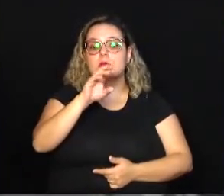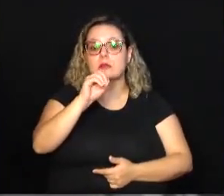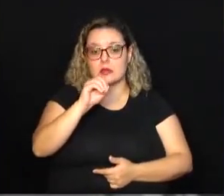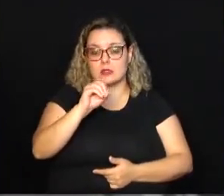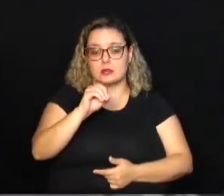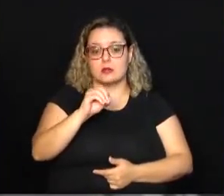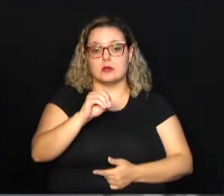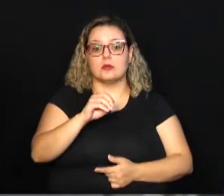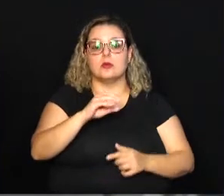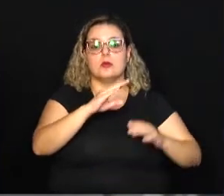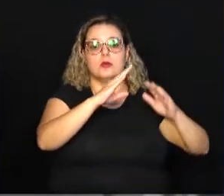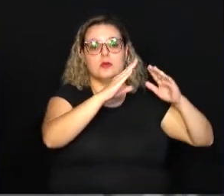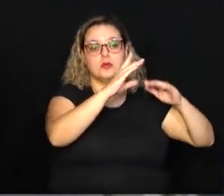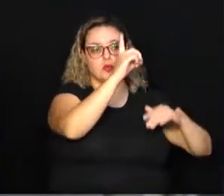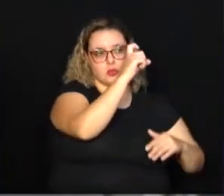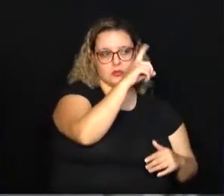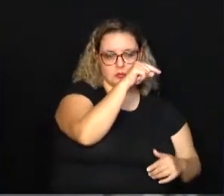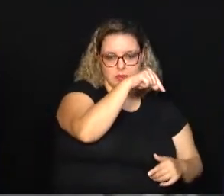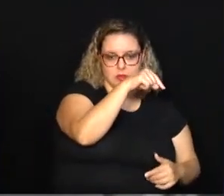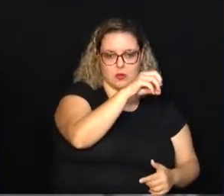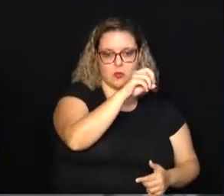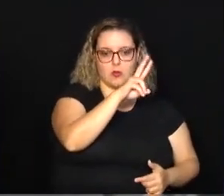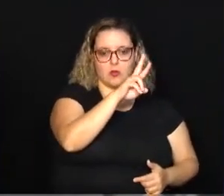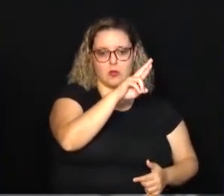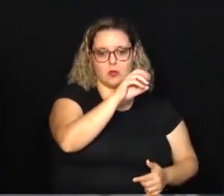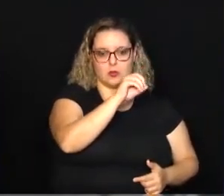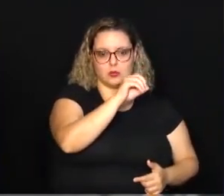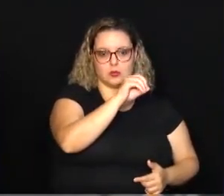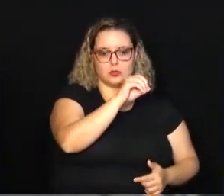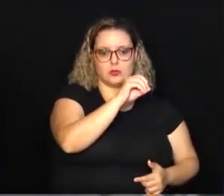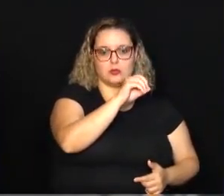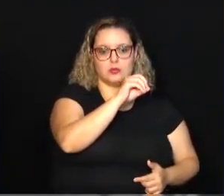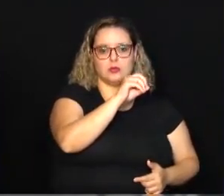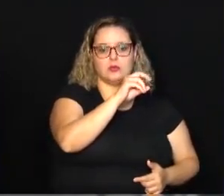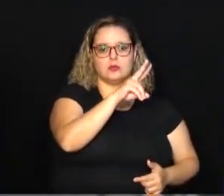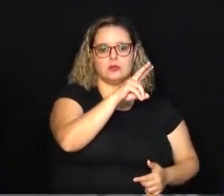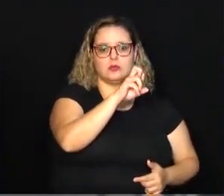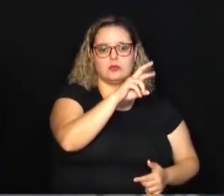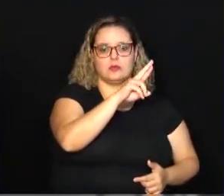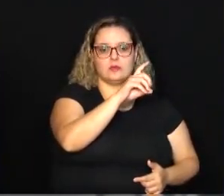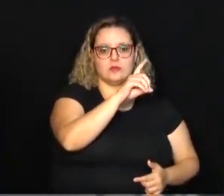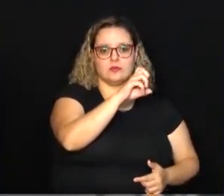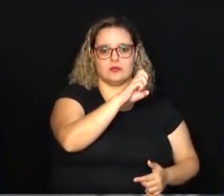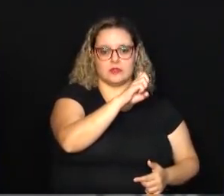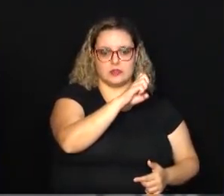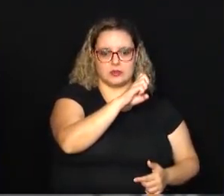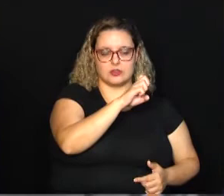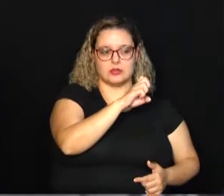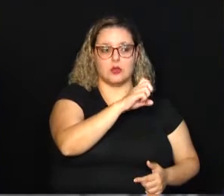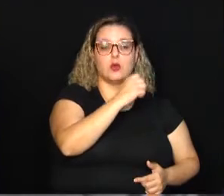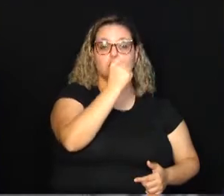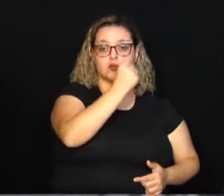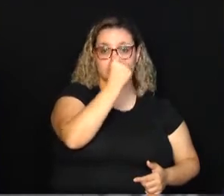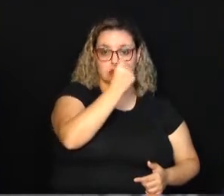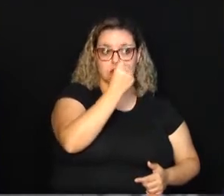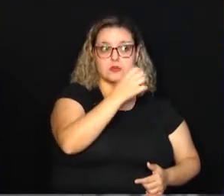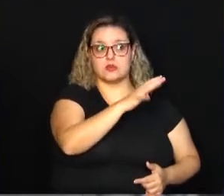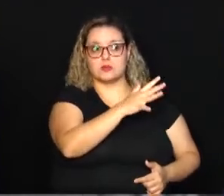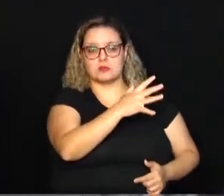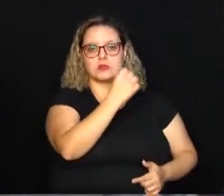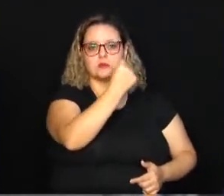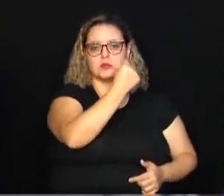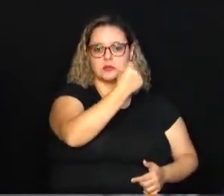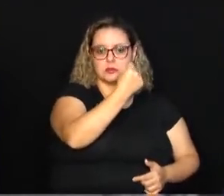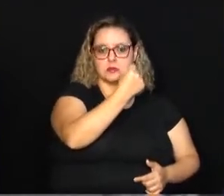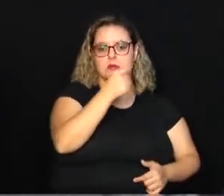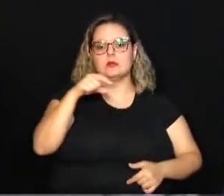do Mário Gatti, hoje no Metropolitano, para atendimento dos casos realmente graves e moderadamente graves. Ou seja, nós estamos abrindo